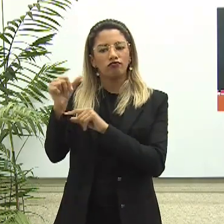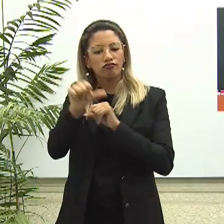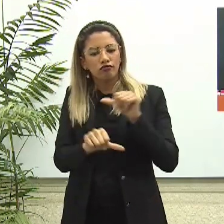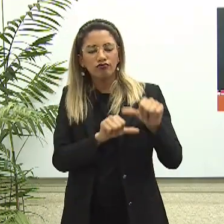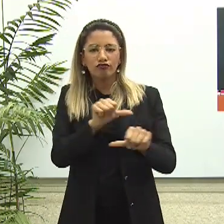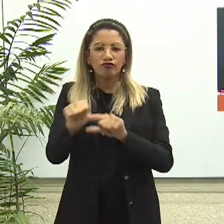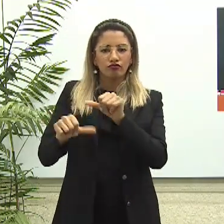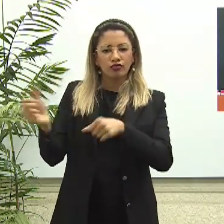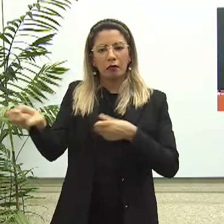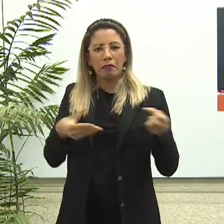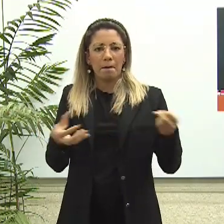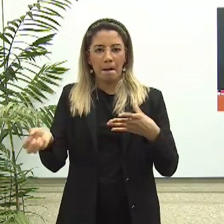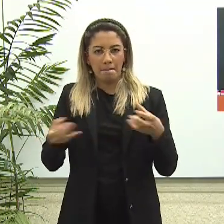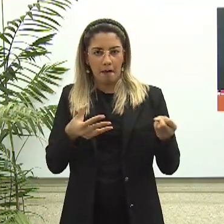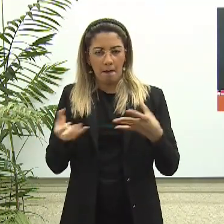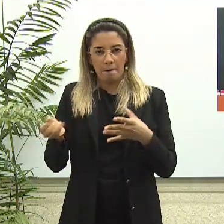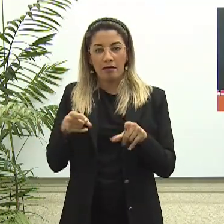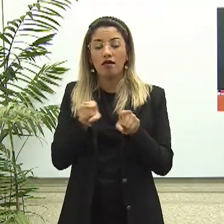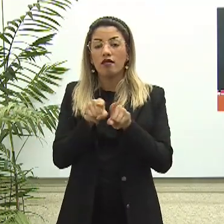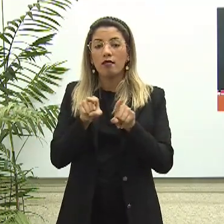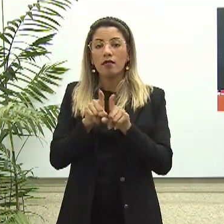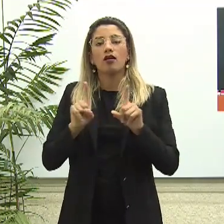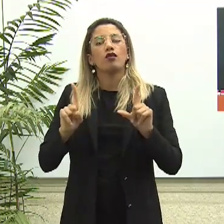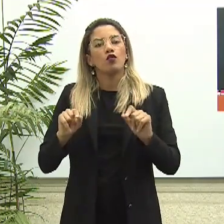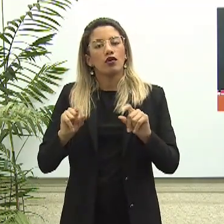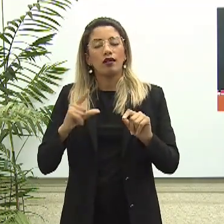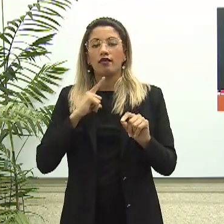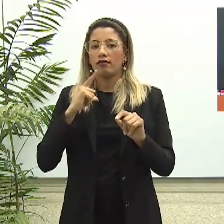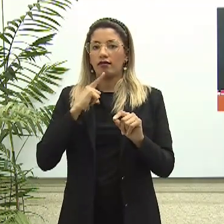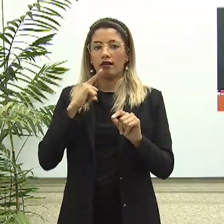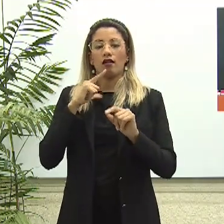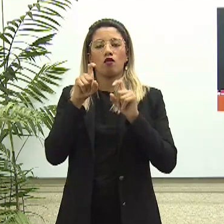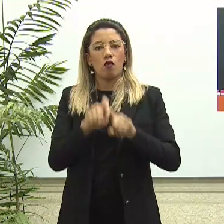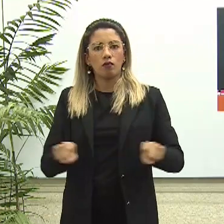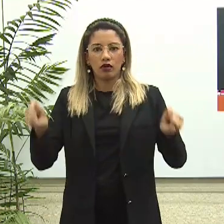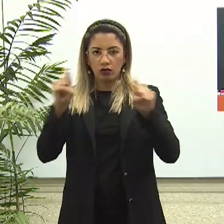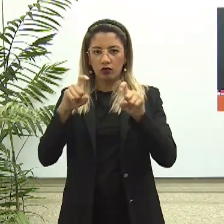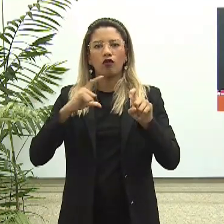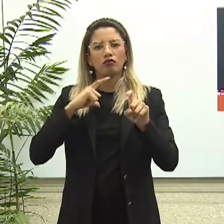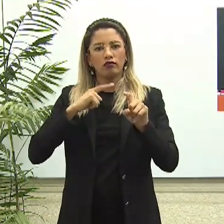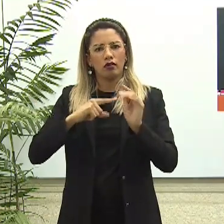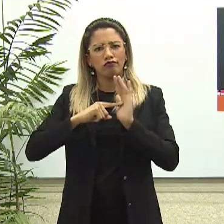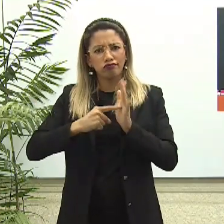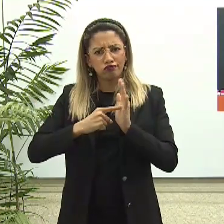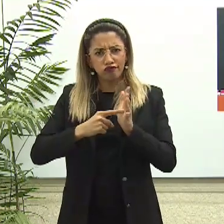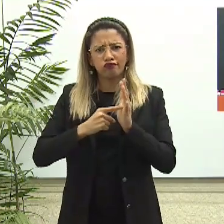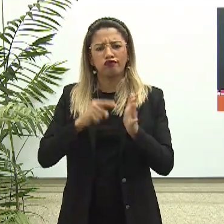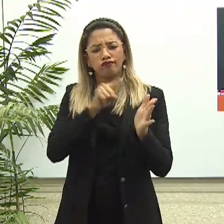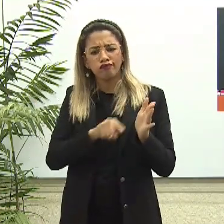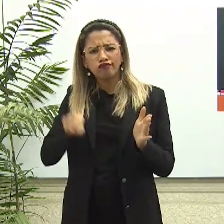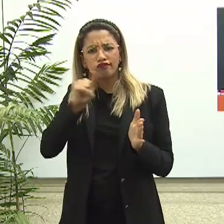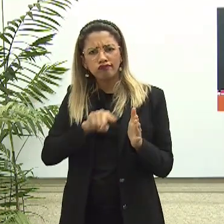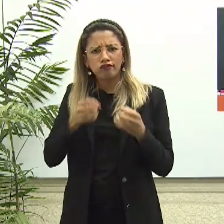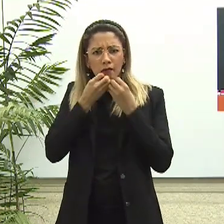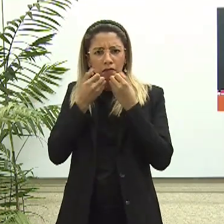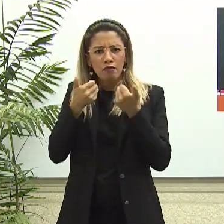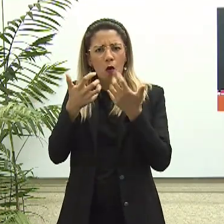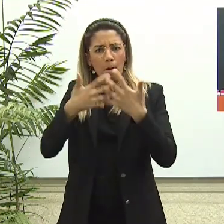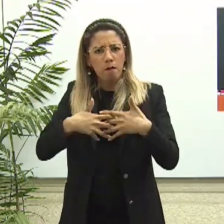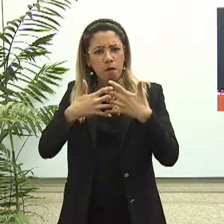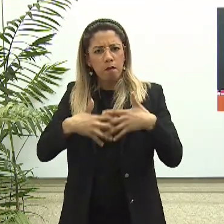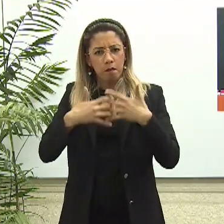recente de grandes processadores eh de grandes computadores que permitem agora acumular arquivar dados de acesso das